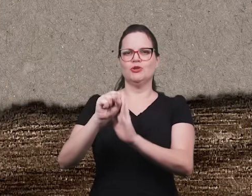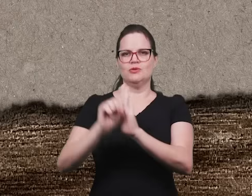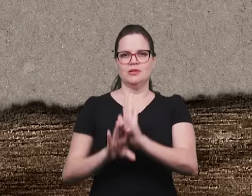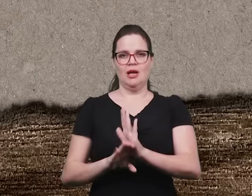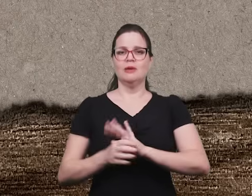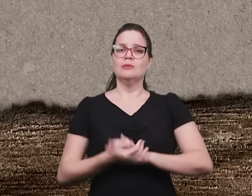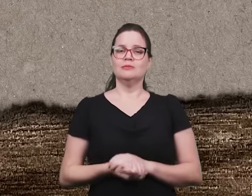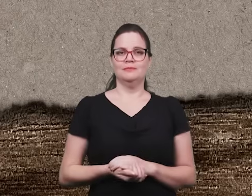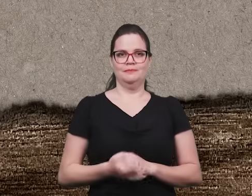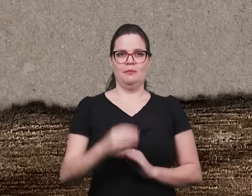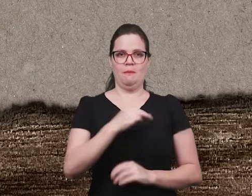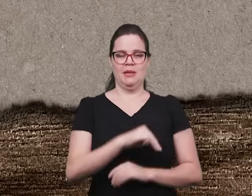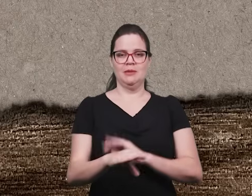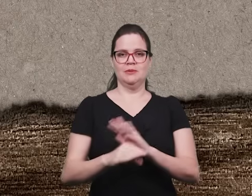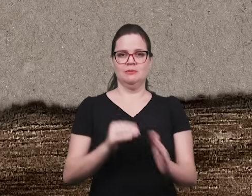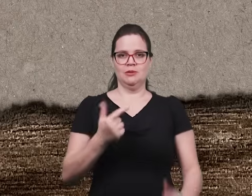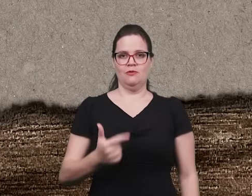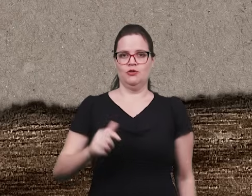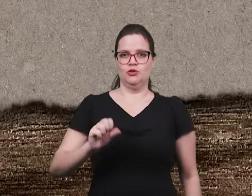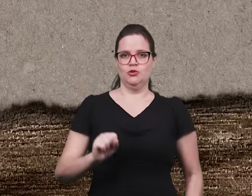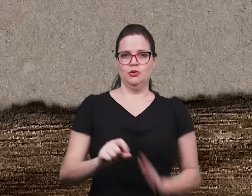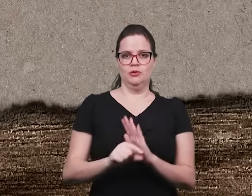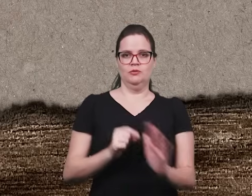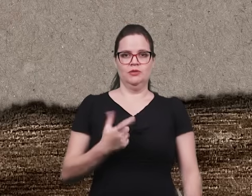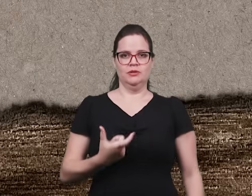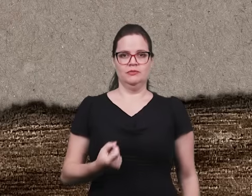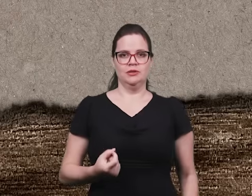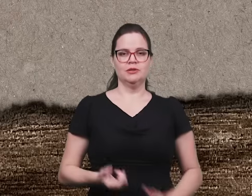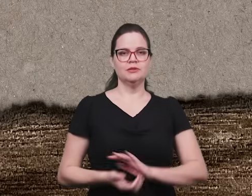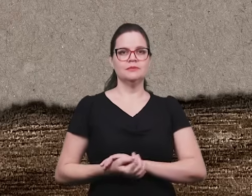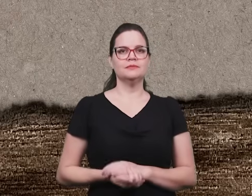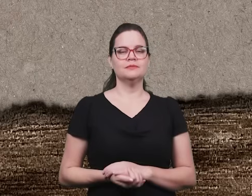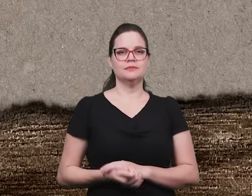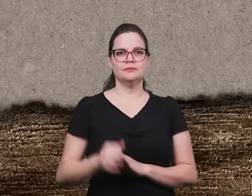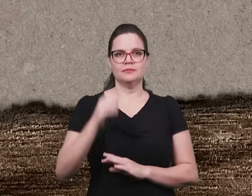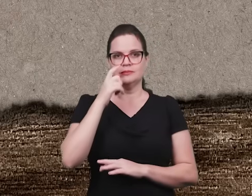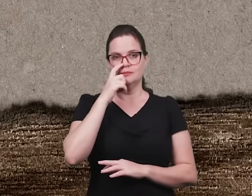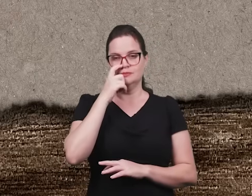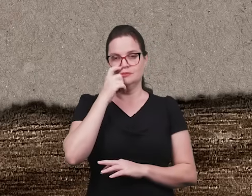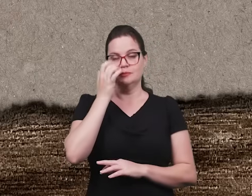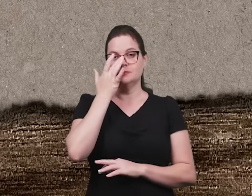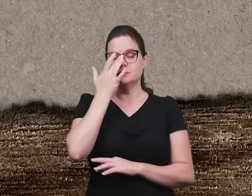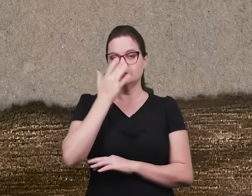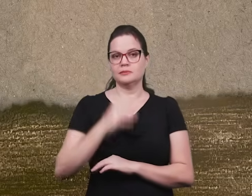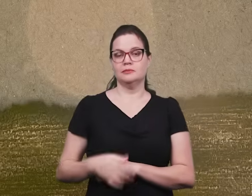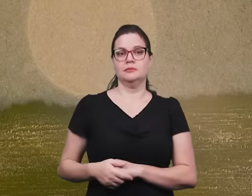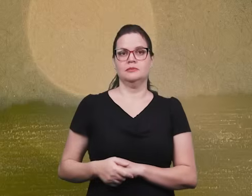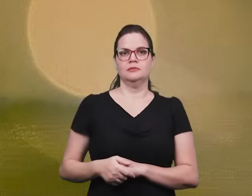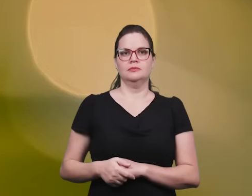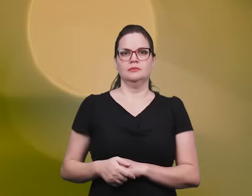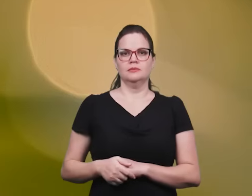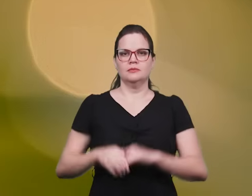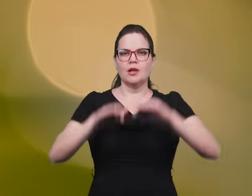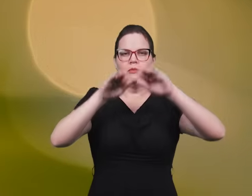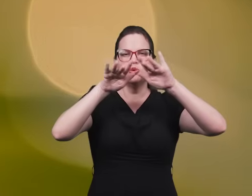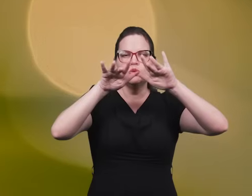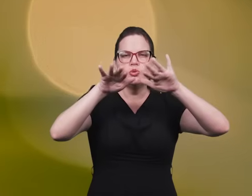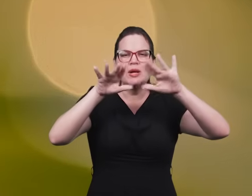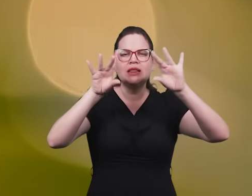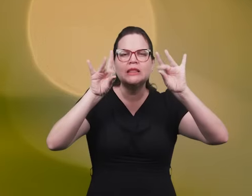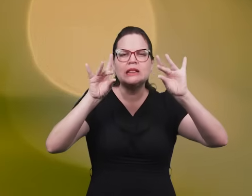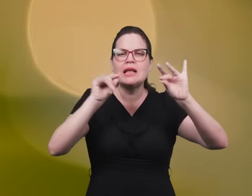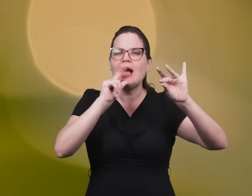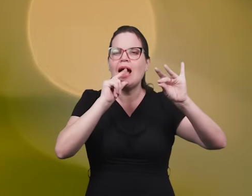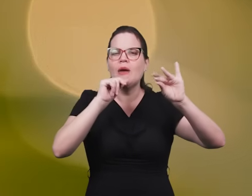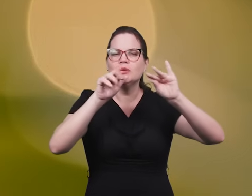dos séculos. Mateus capítulo 28, no versículo 20. A figura do orvalho na Bíblia representa